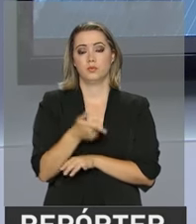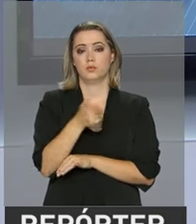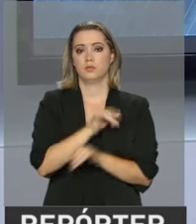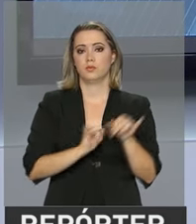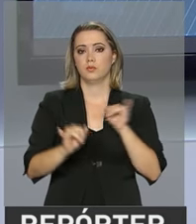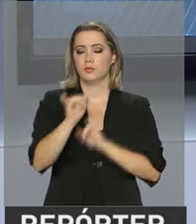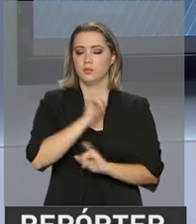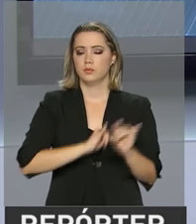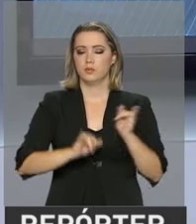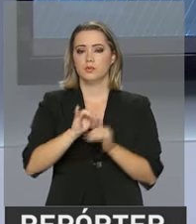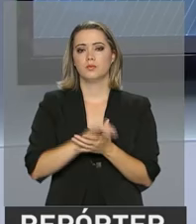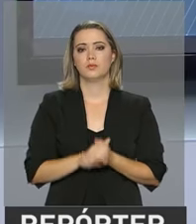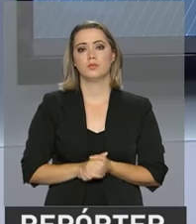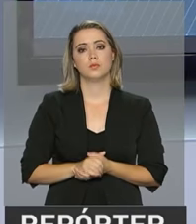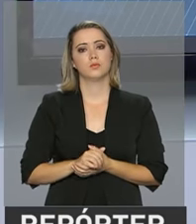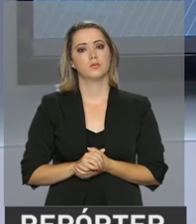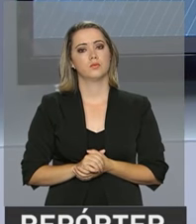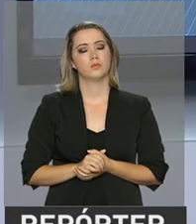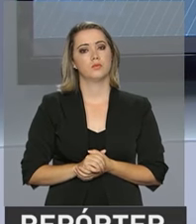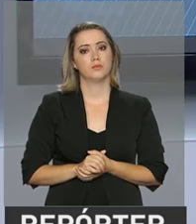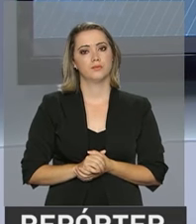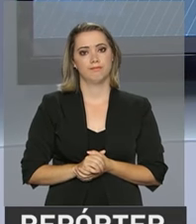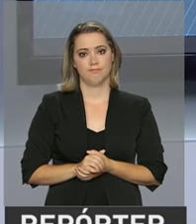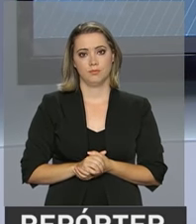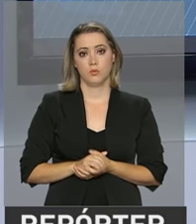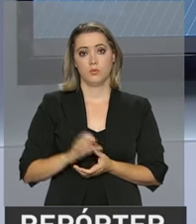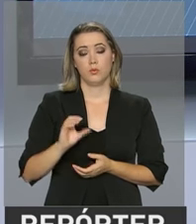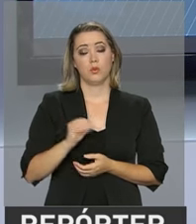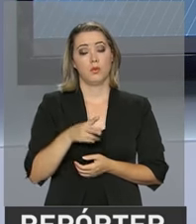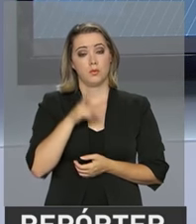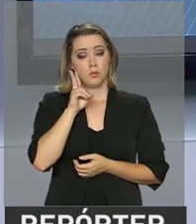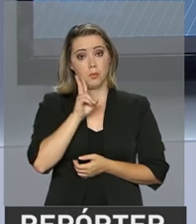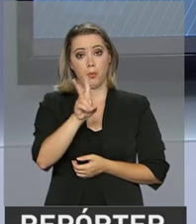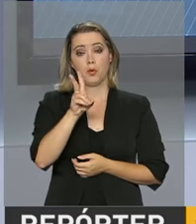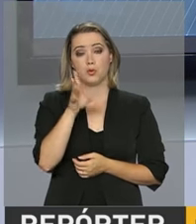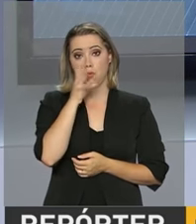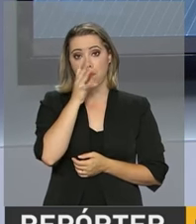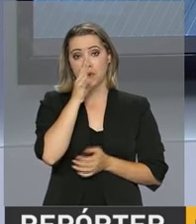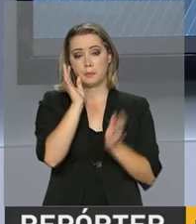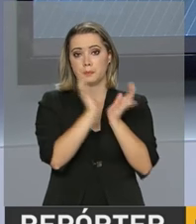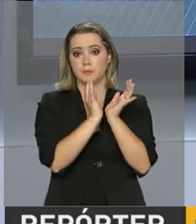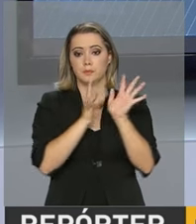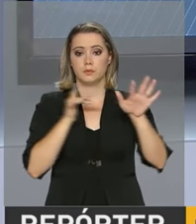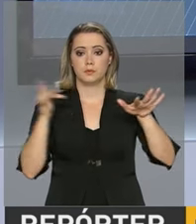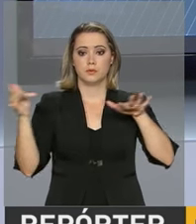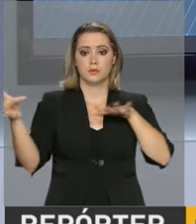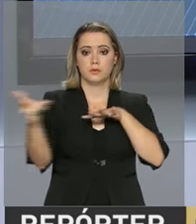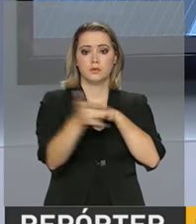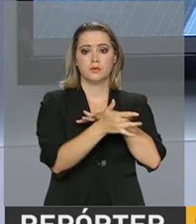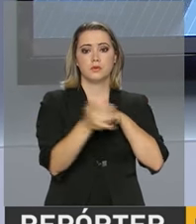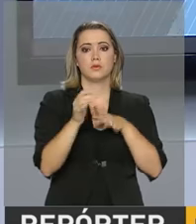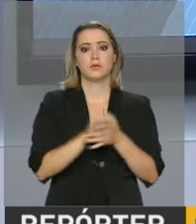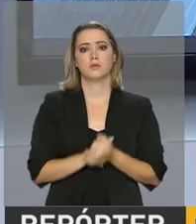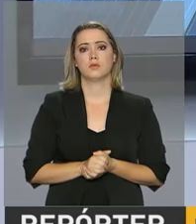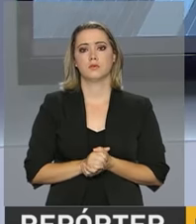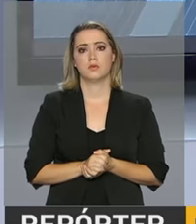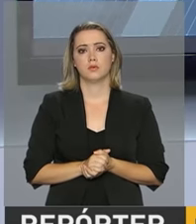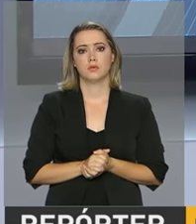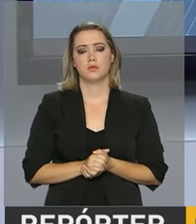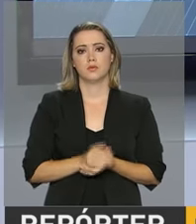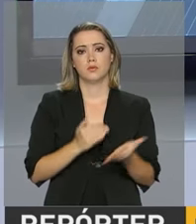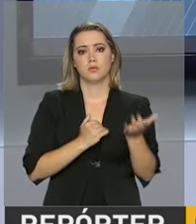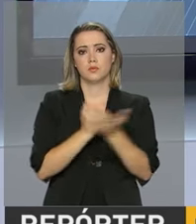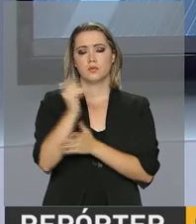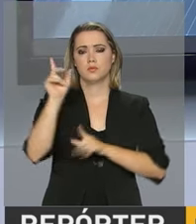a qualquer momento com outras informações você pode acompanhar também as novidades em nossas redes sociais